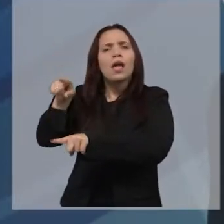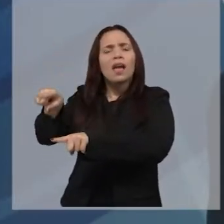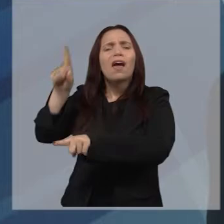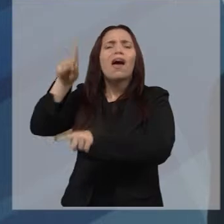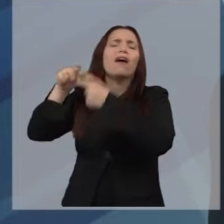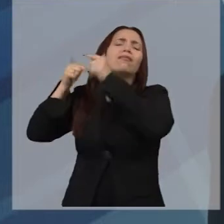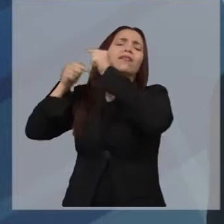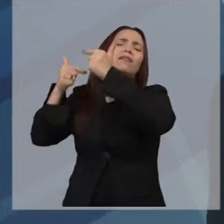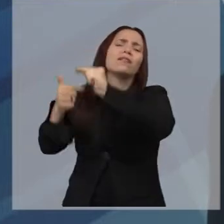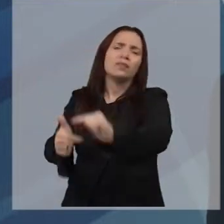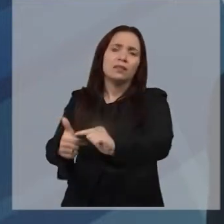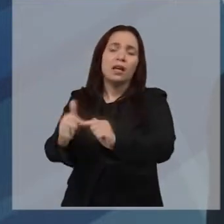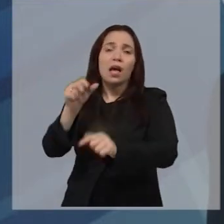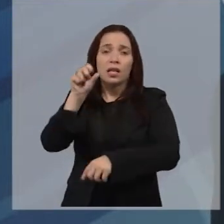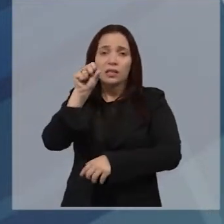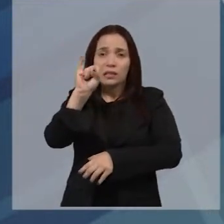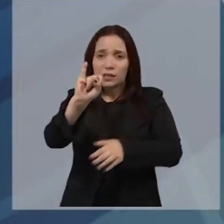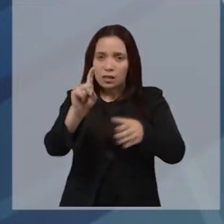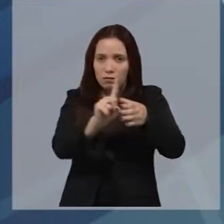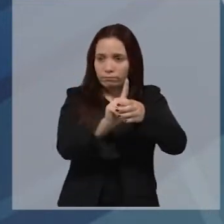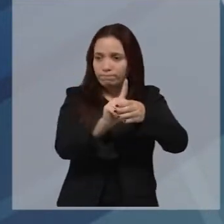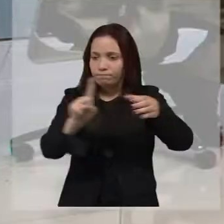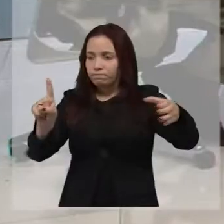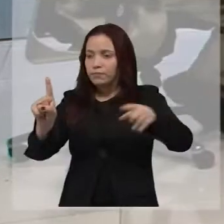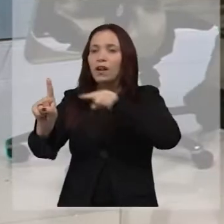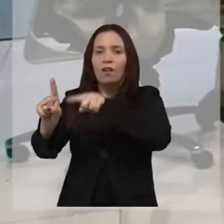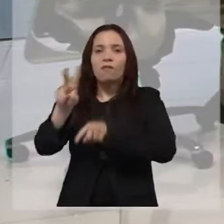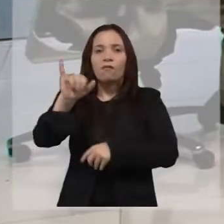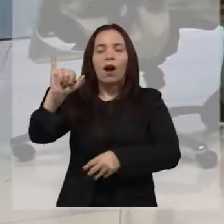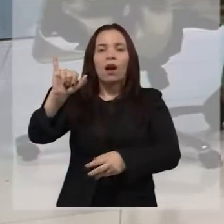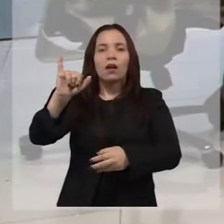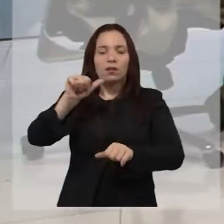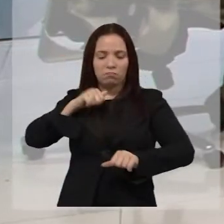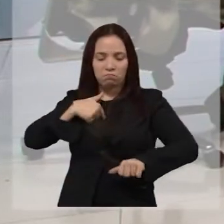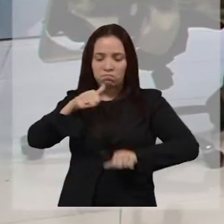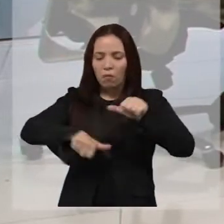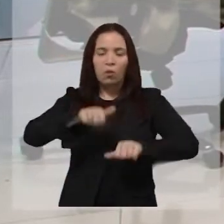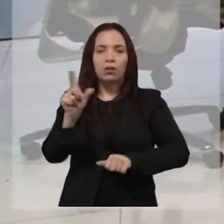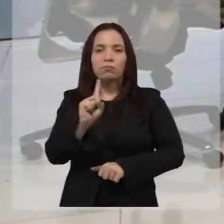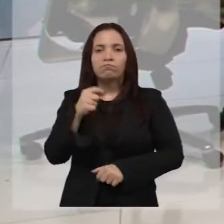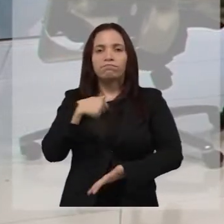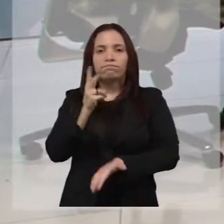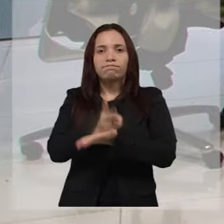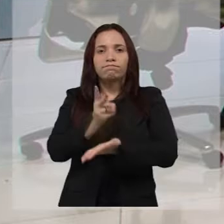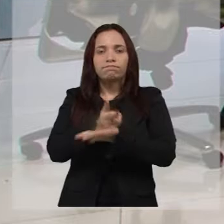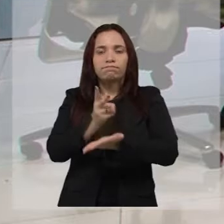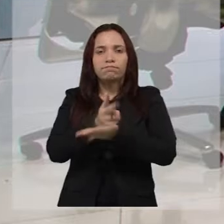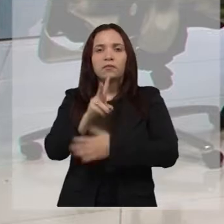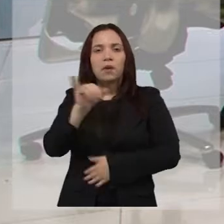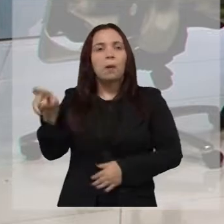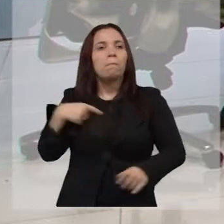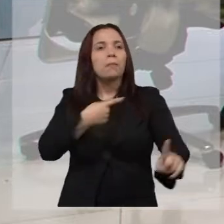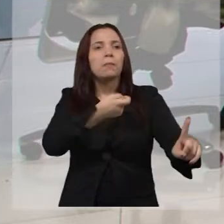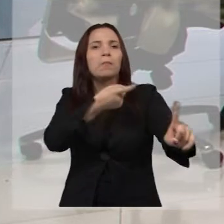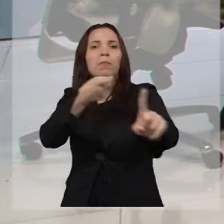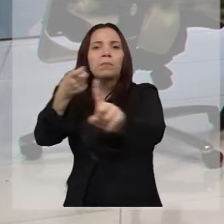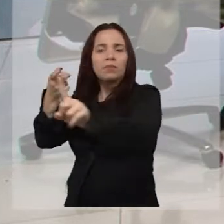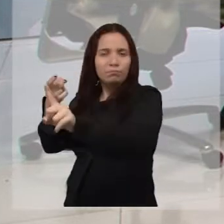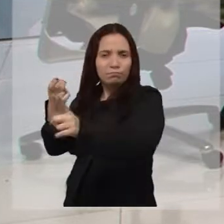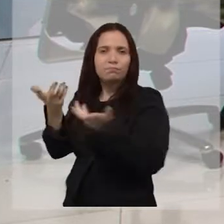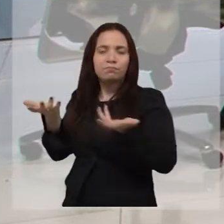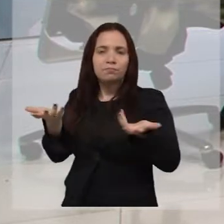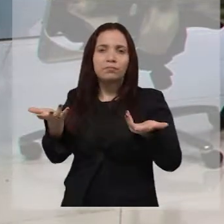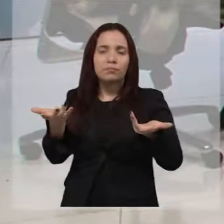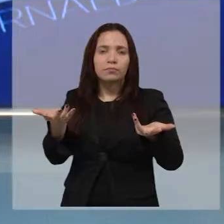não segregar ele vai sair matando. Mas eu não consigo, Arnaldo, ver isso como punição, como um meio de você ameaçar o